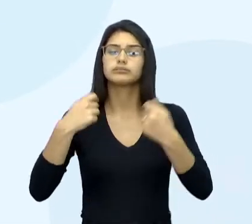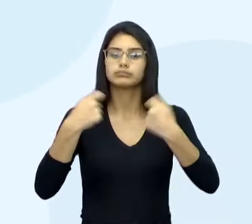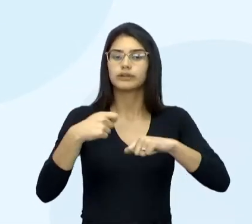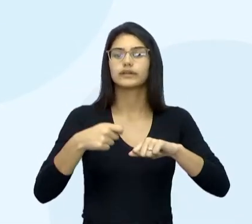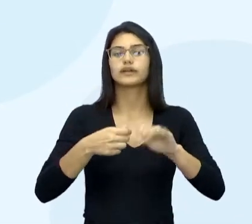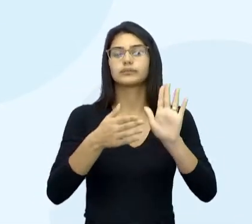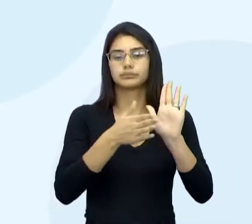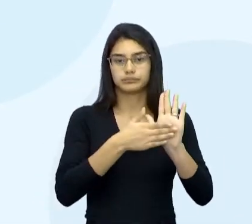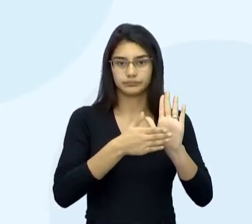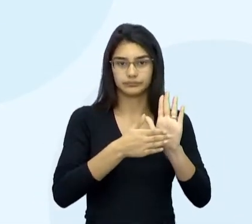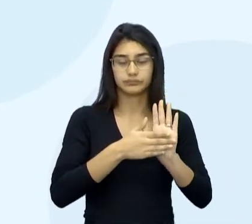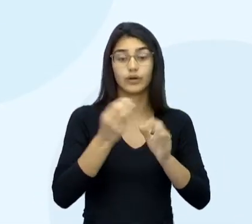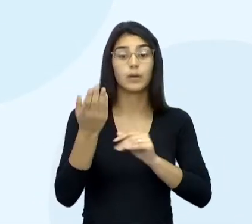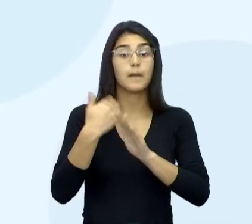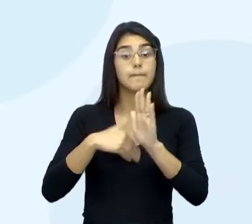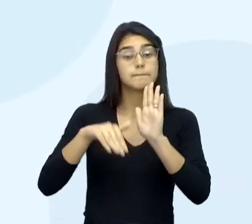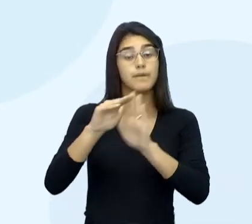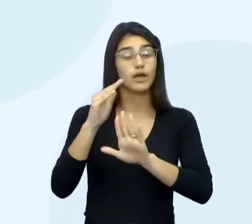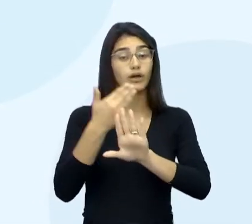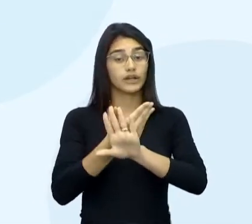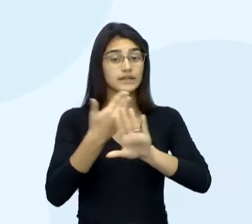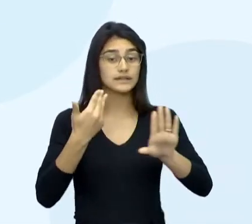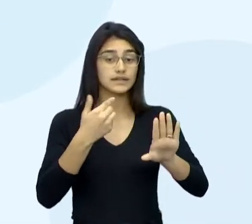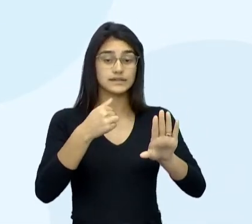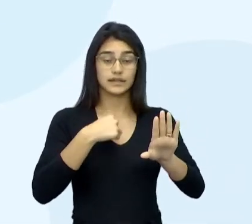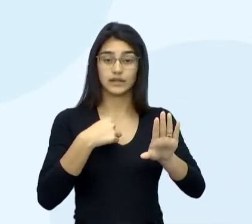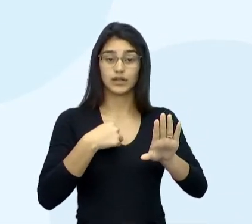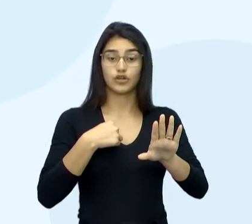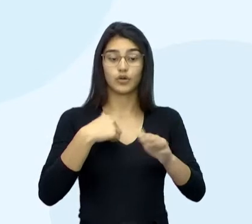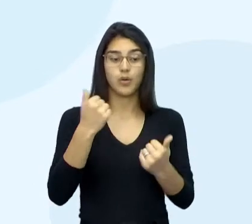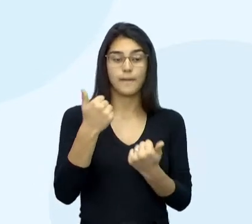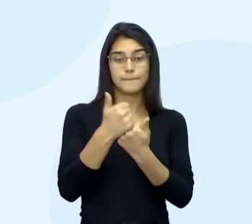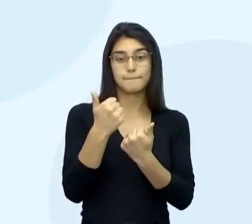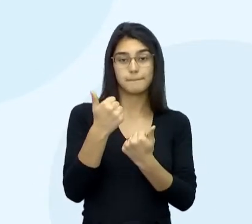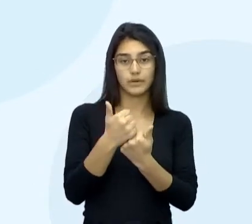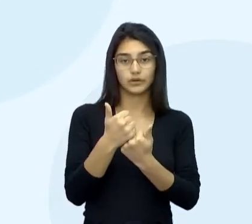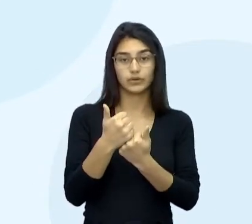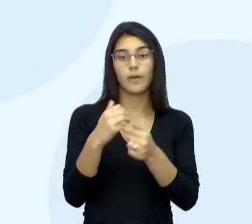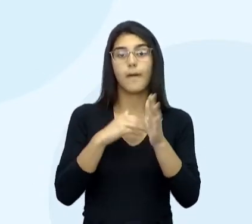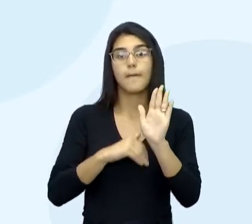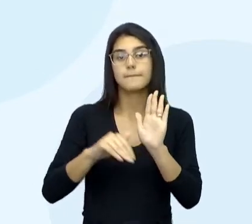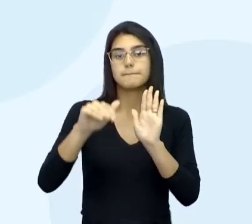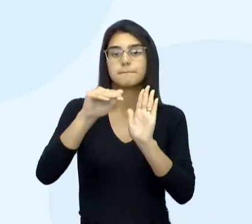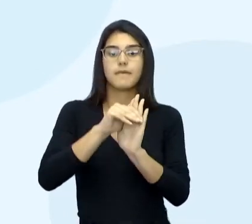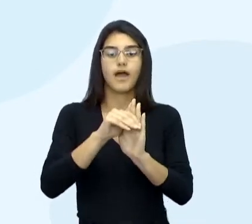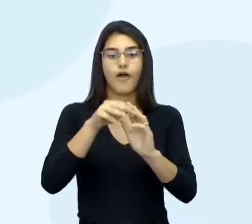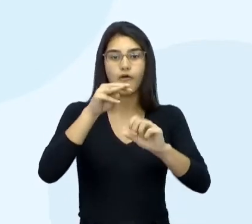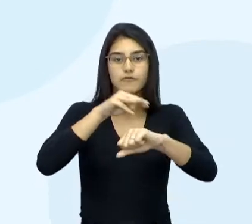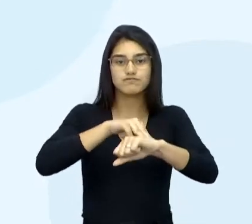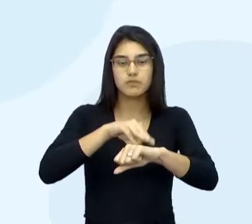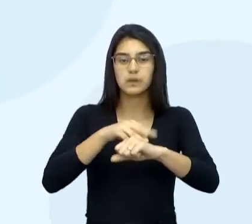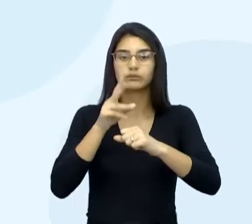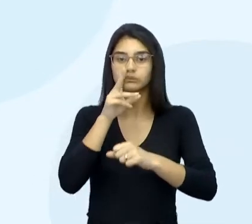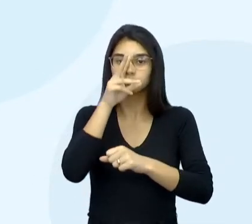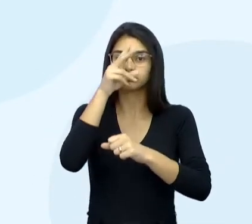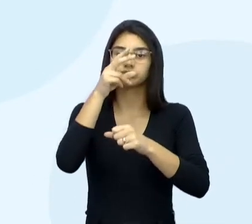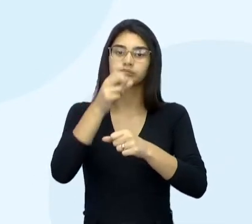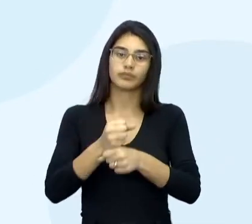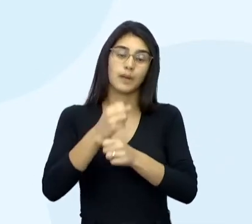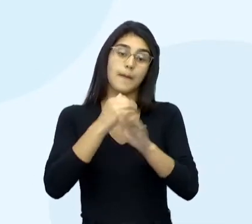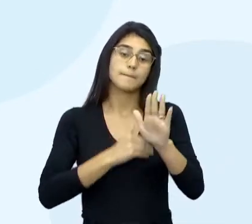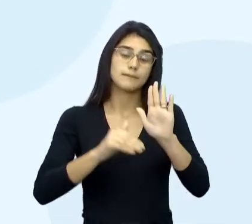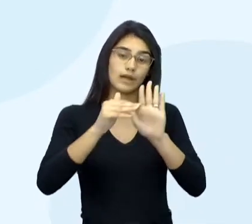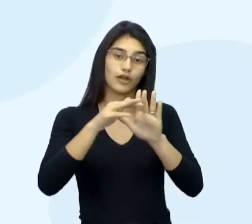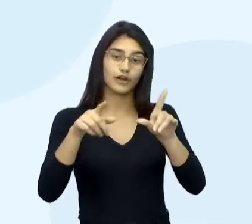dessa propriedade. Quanto maior a distância que eu estou ali do ponto de apoio, maior o momento da força,